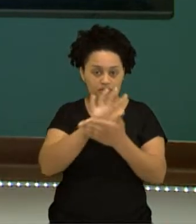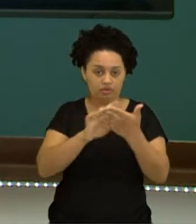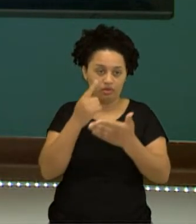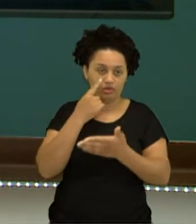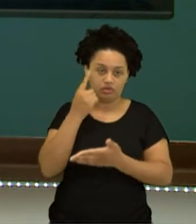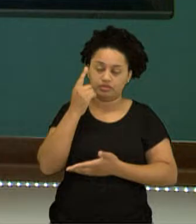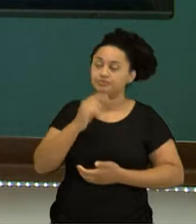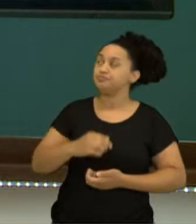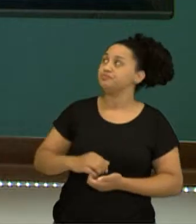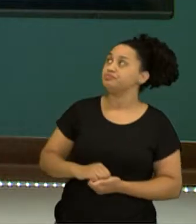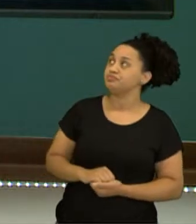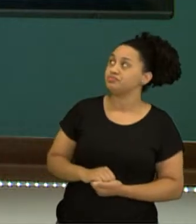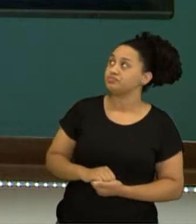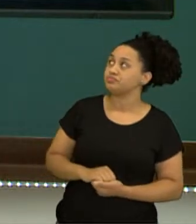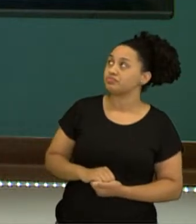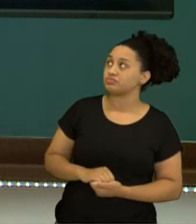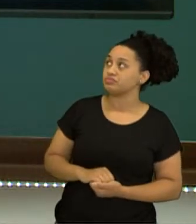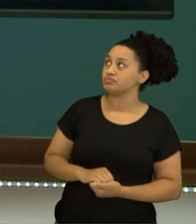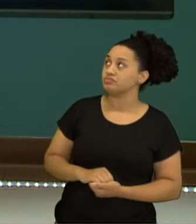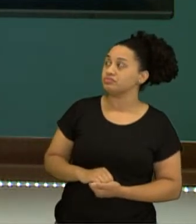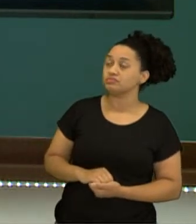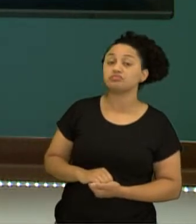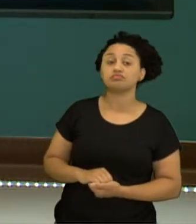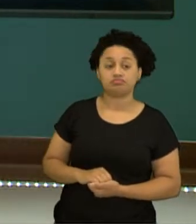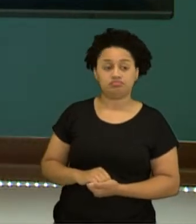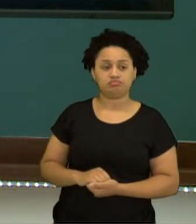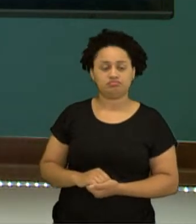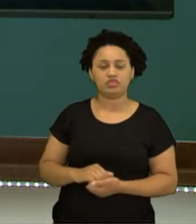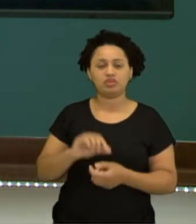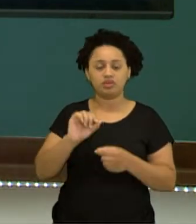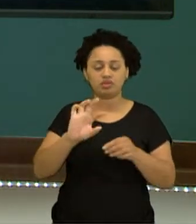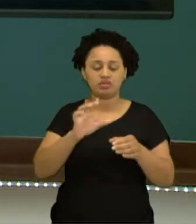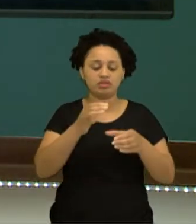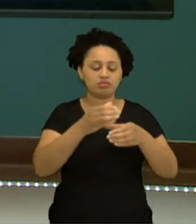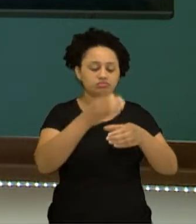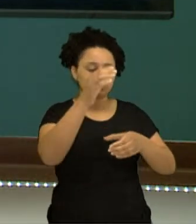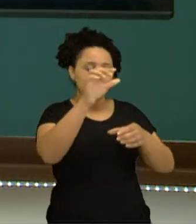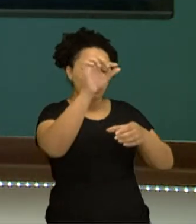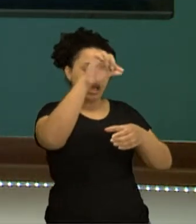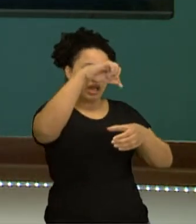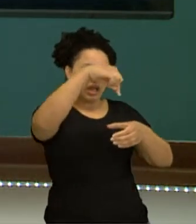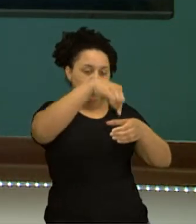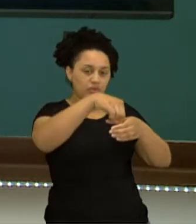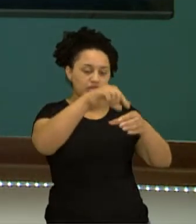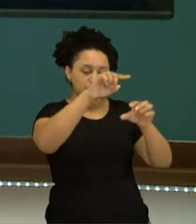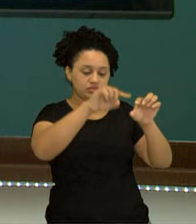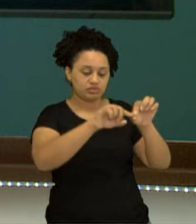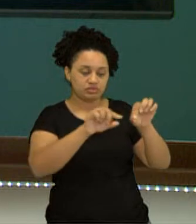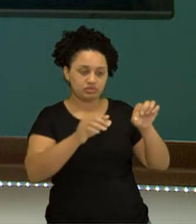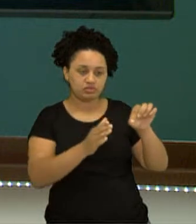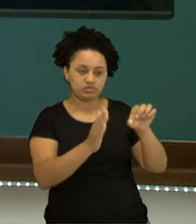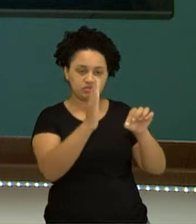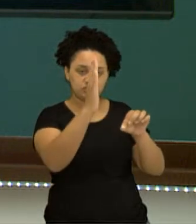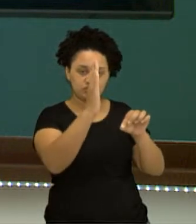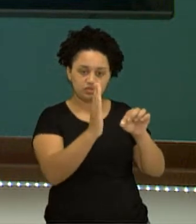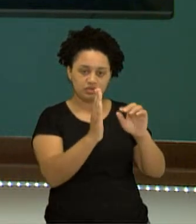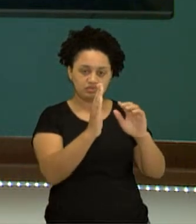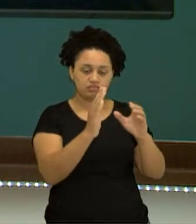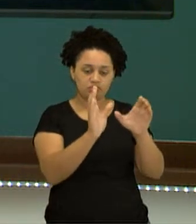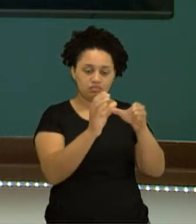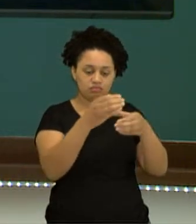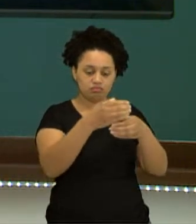a geratriz aqui. Formou o quê? Um retângulo. Tranquilo? Formou um retângulo. Esse